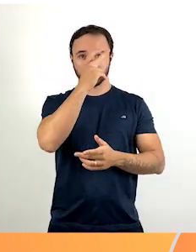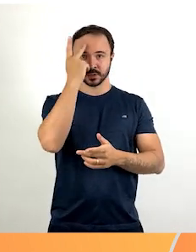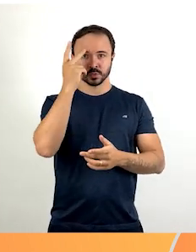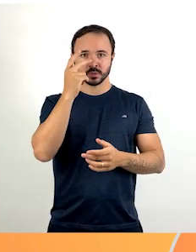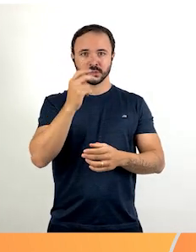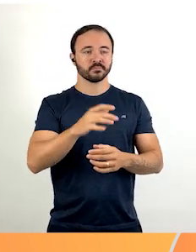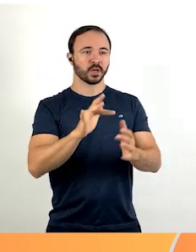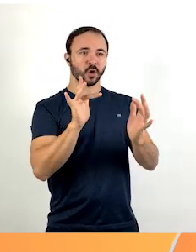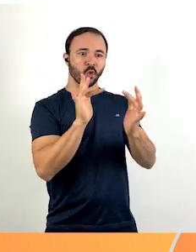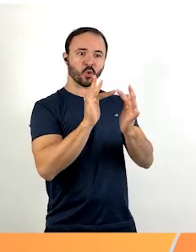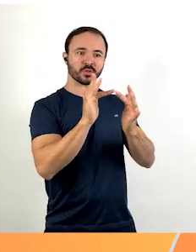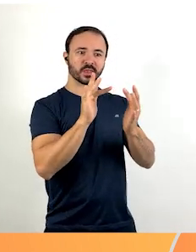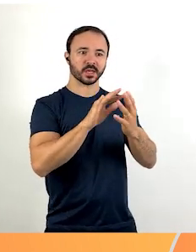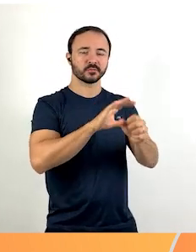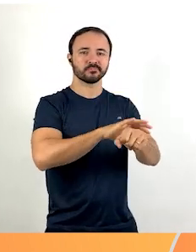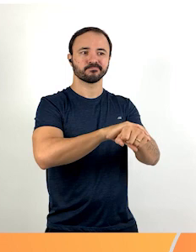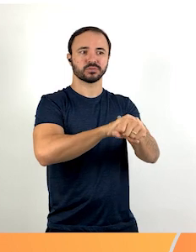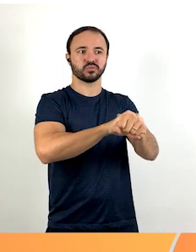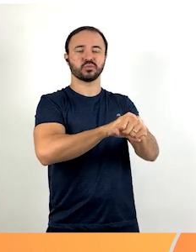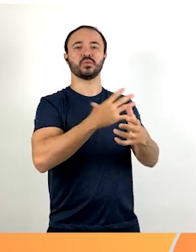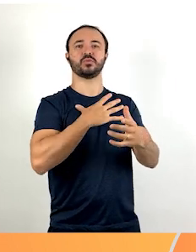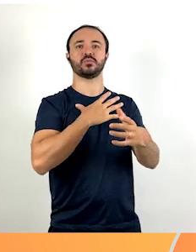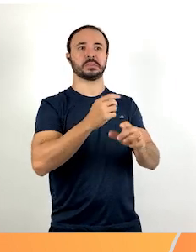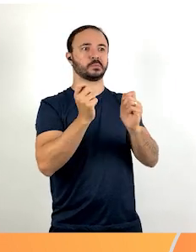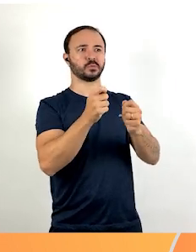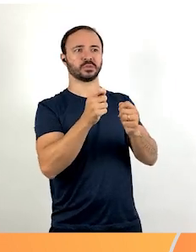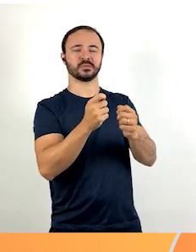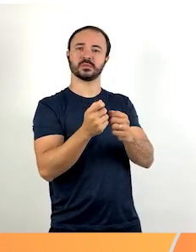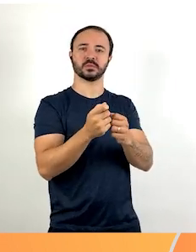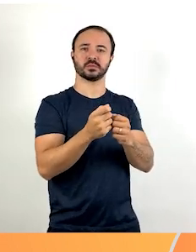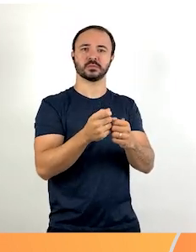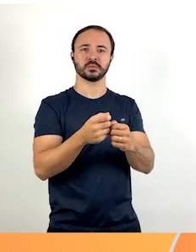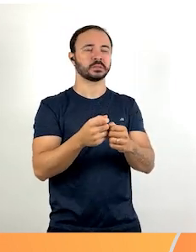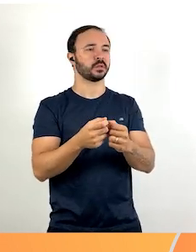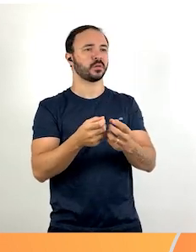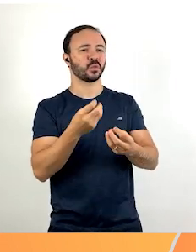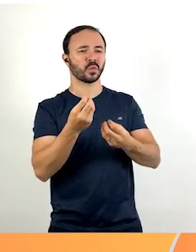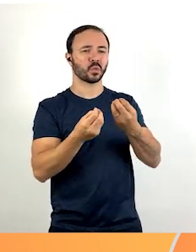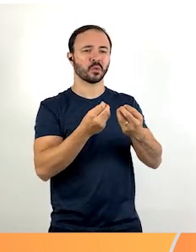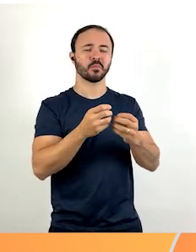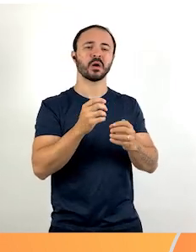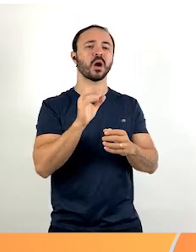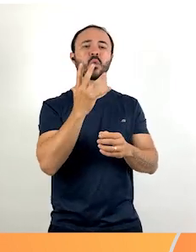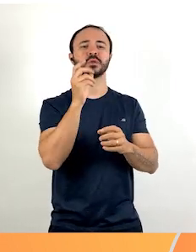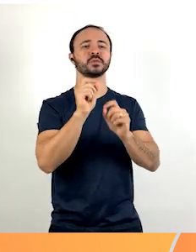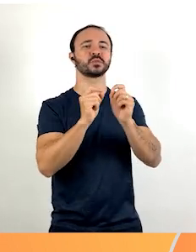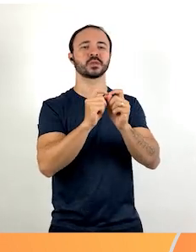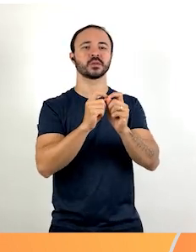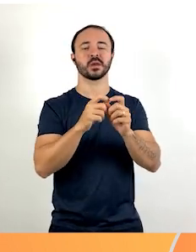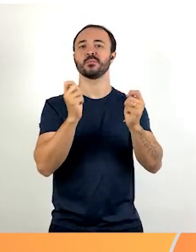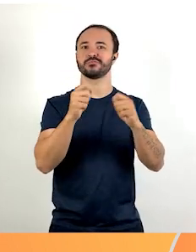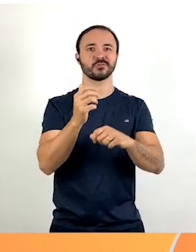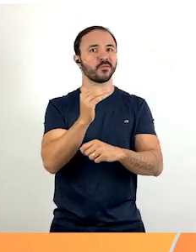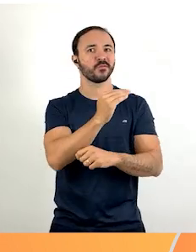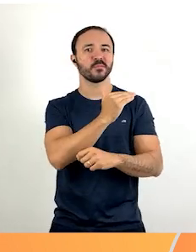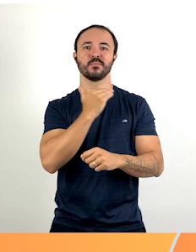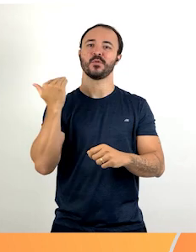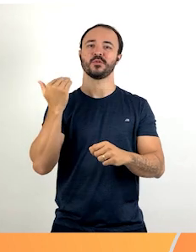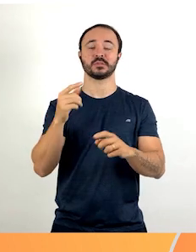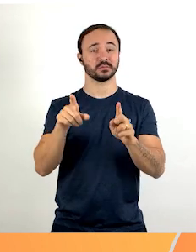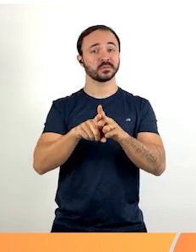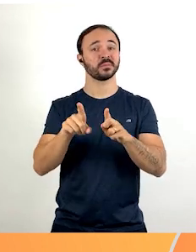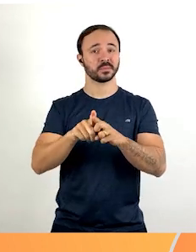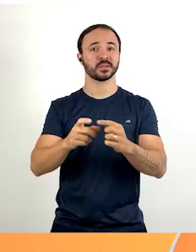humano? Aqui nós temos os riscos para a saúde. As mortes com choques elétricos são geralmente resultantes